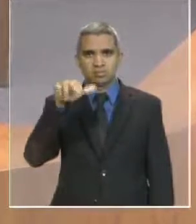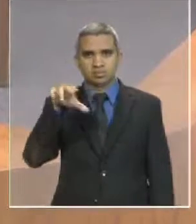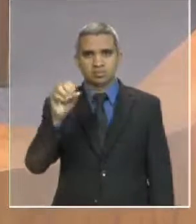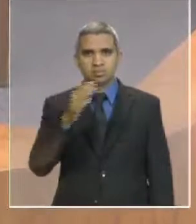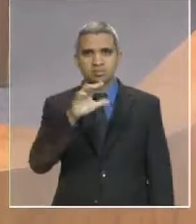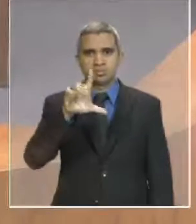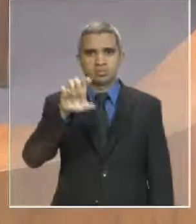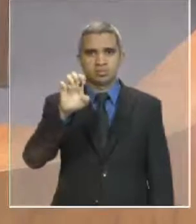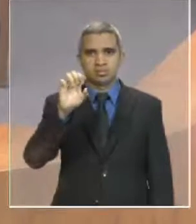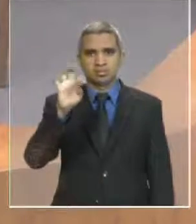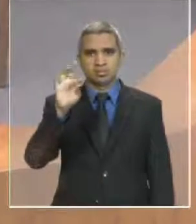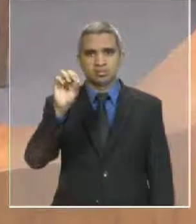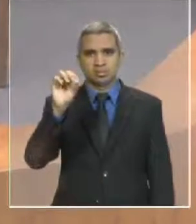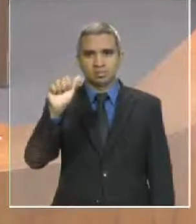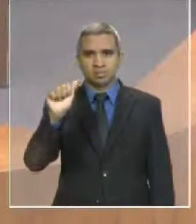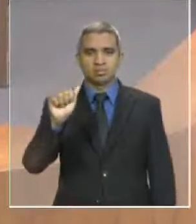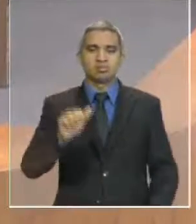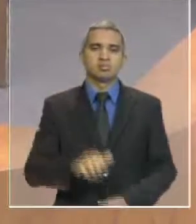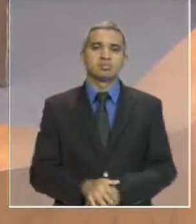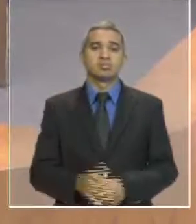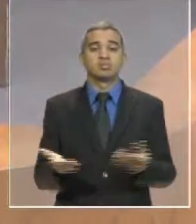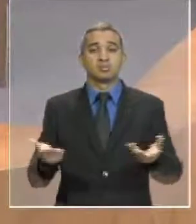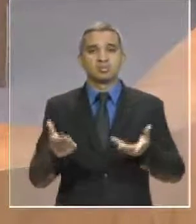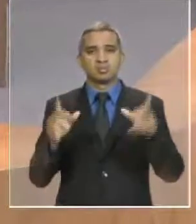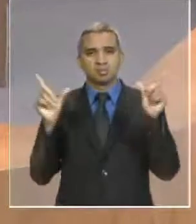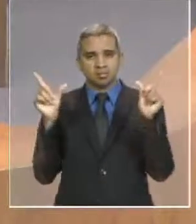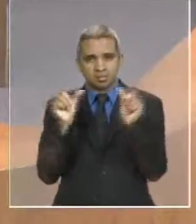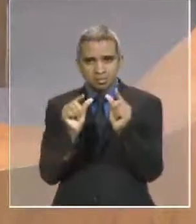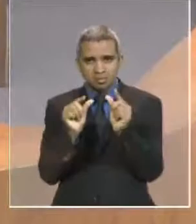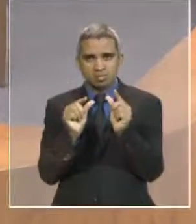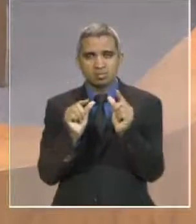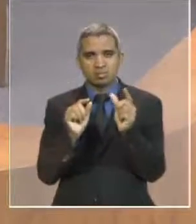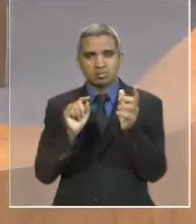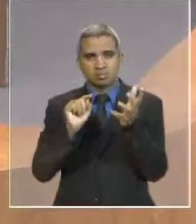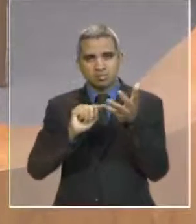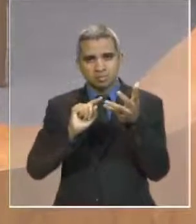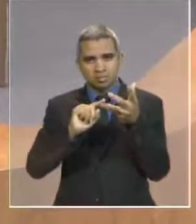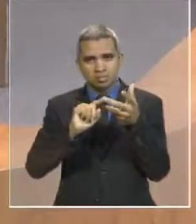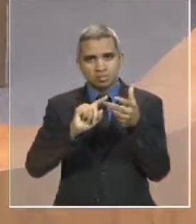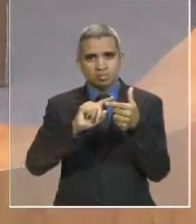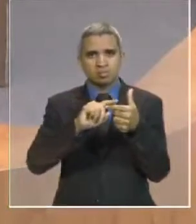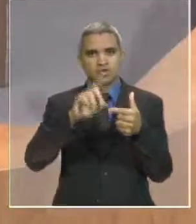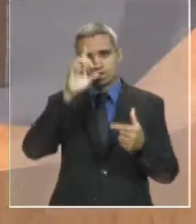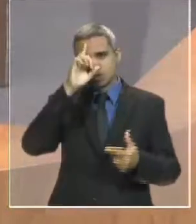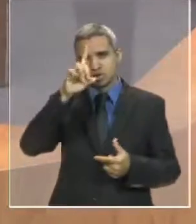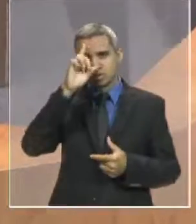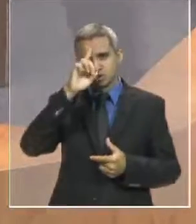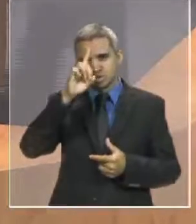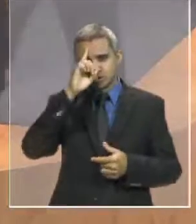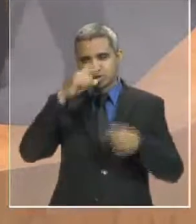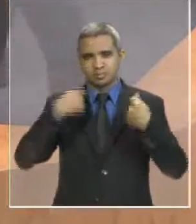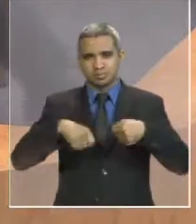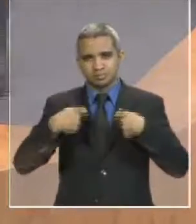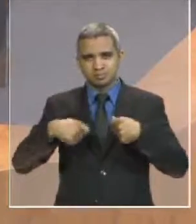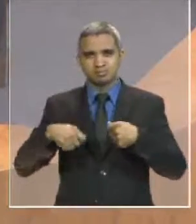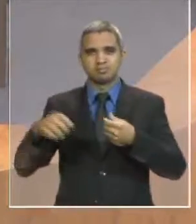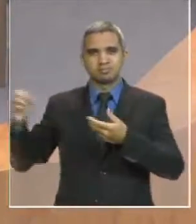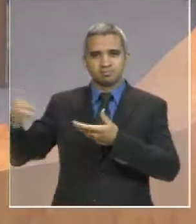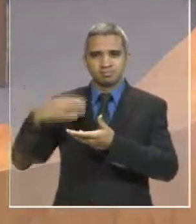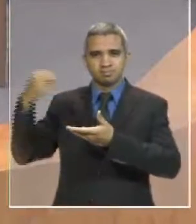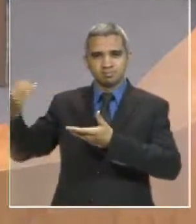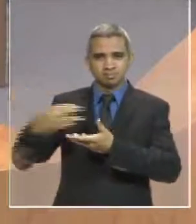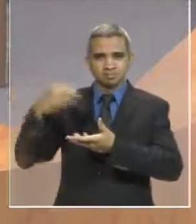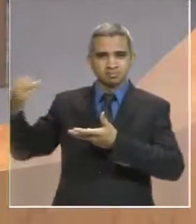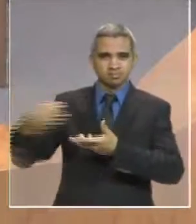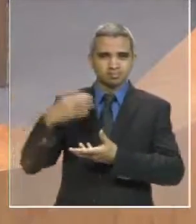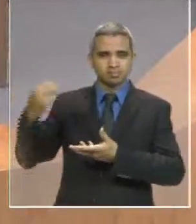aqui, resumidamente, algumas ações, porque todo dia eu tenho que atualizar essas ações, deputado Otelino, porque hoje